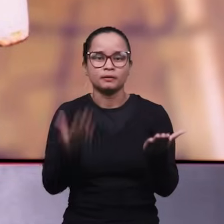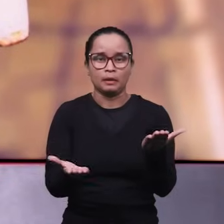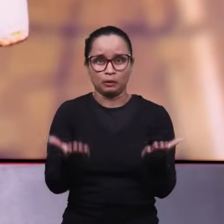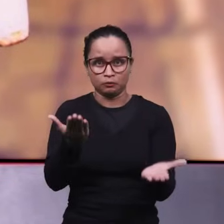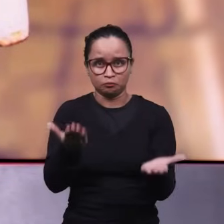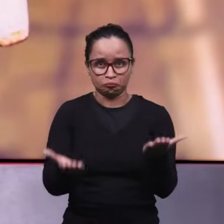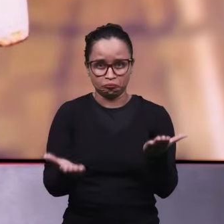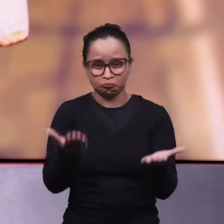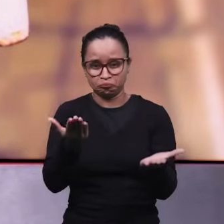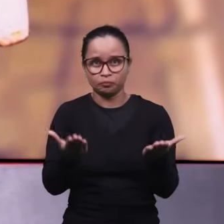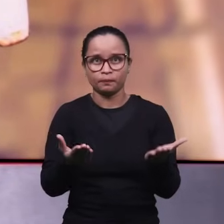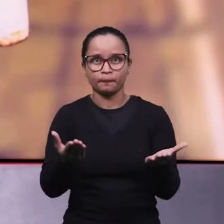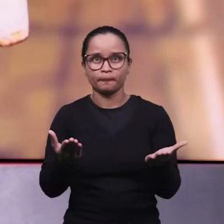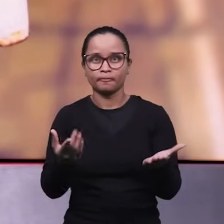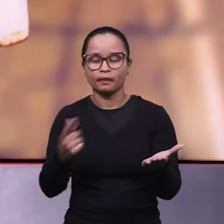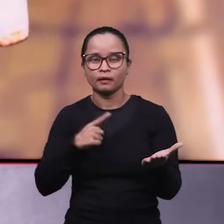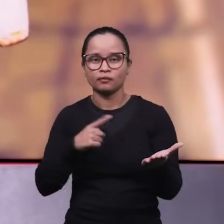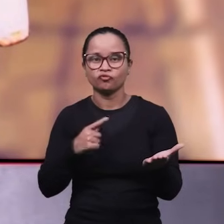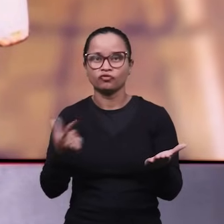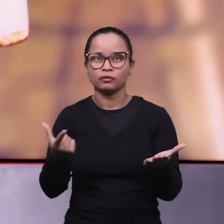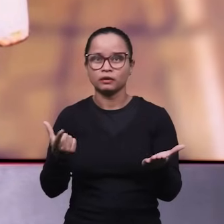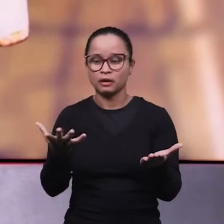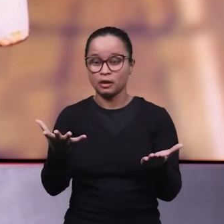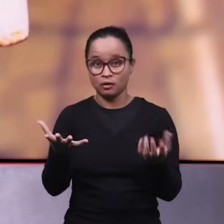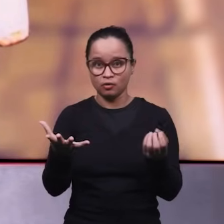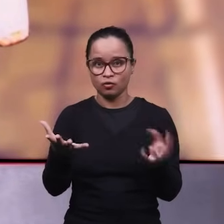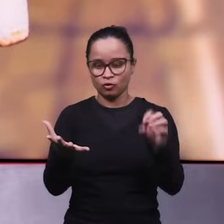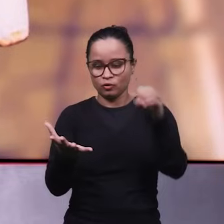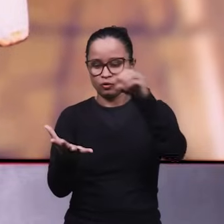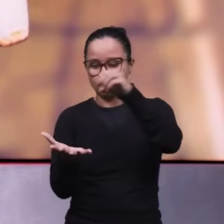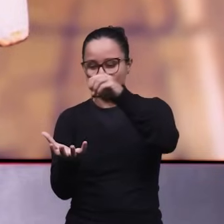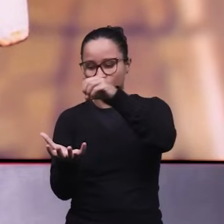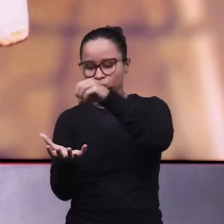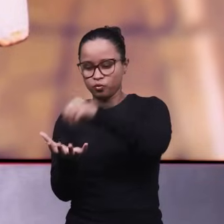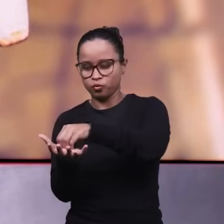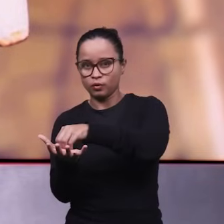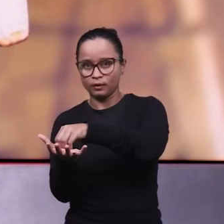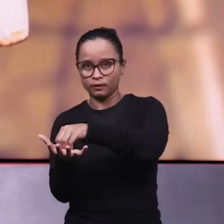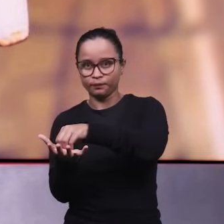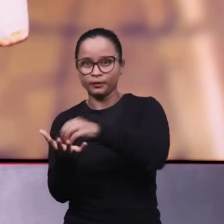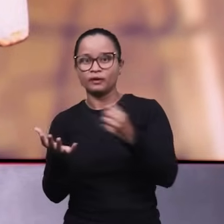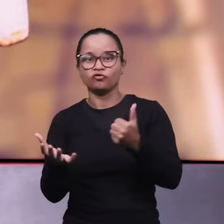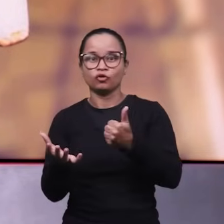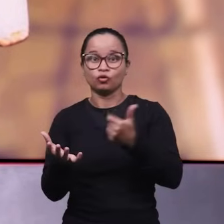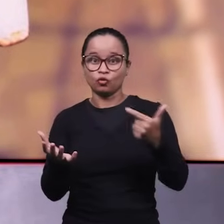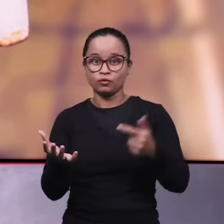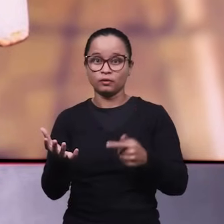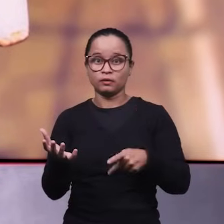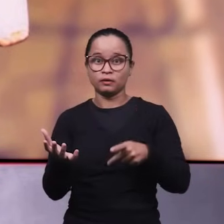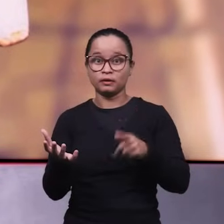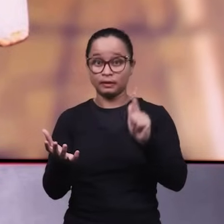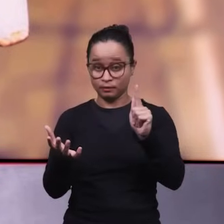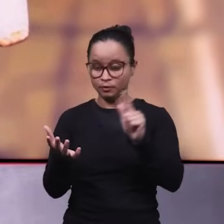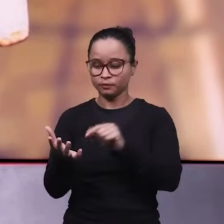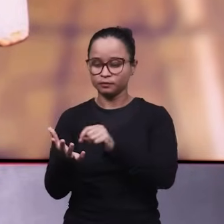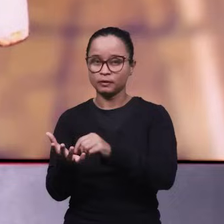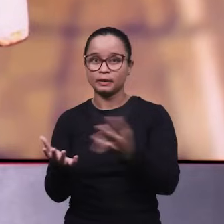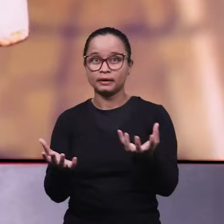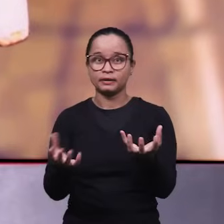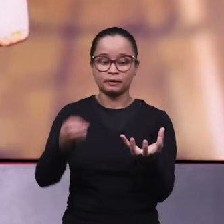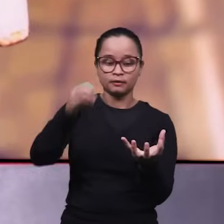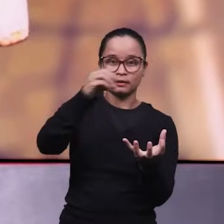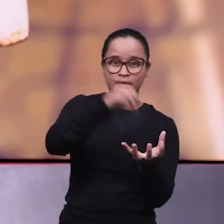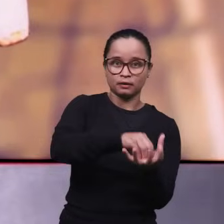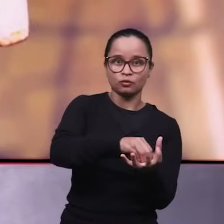a balança. Eu colocava o ciclo aqui, com 12 gramas, e colocava desse lado o